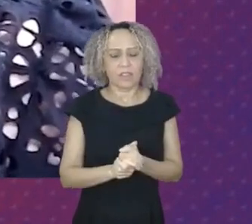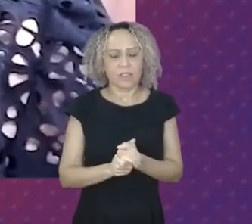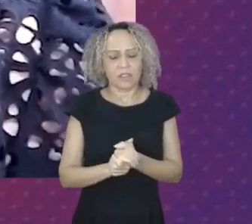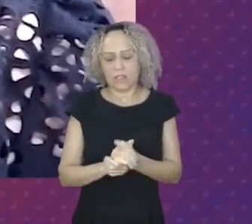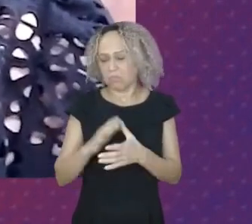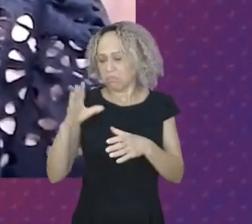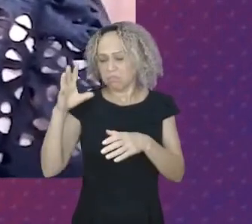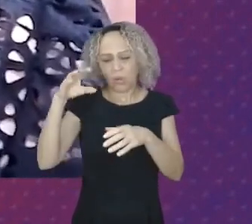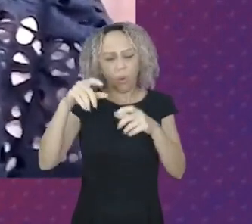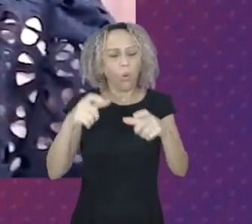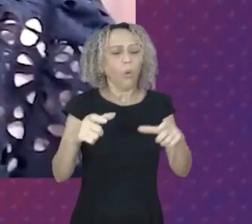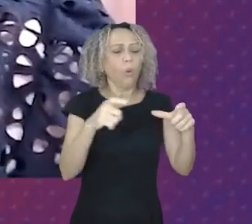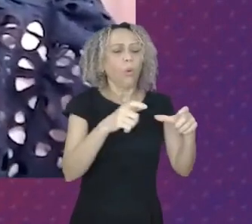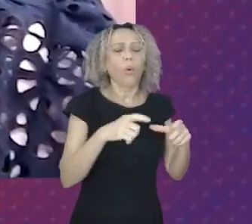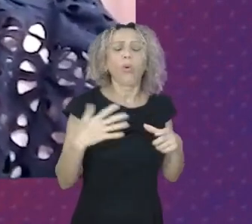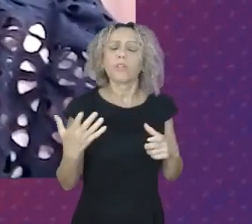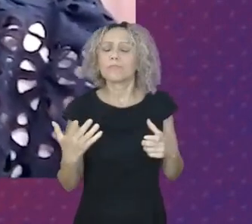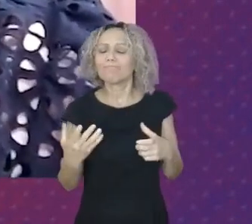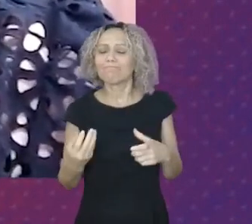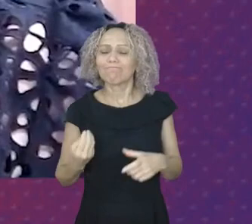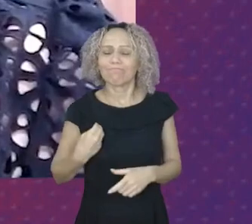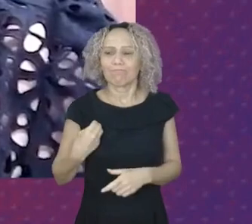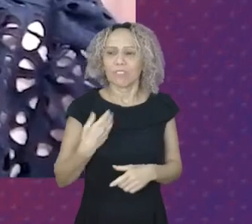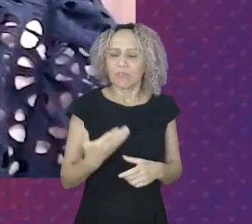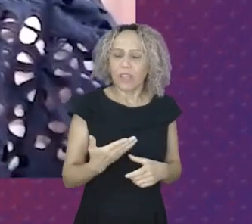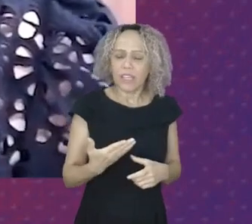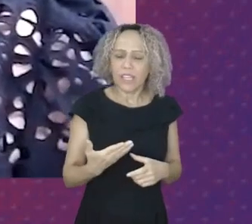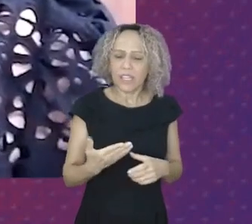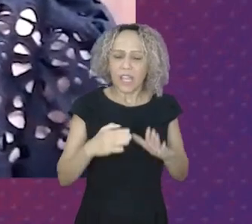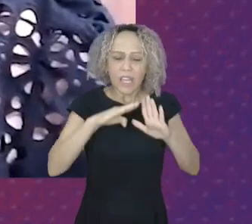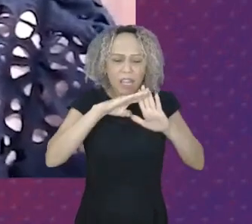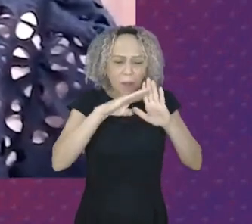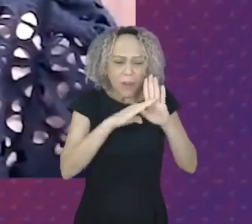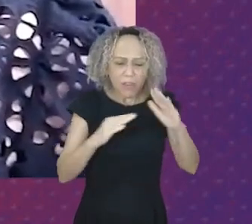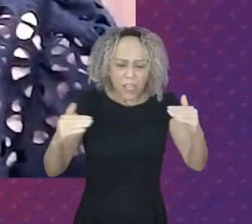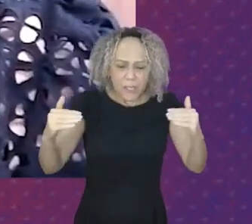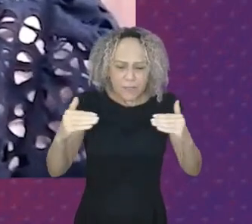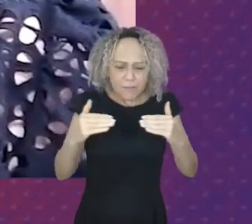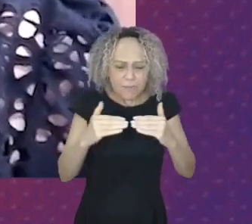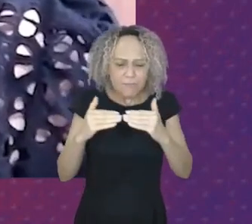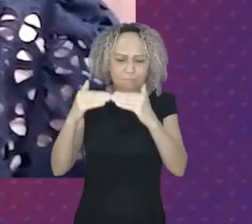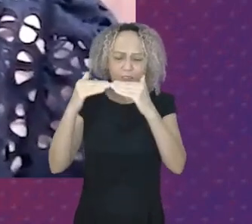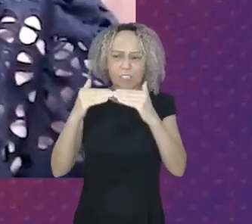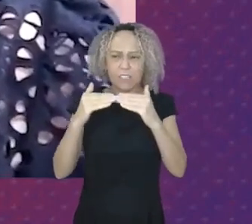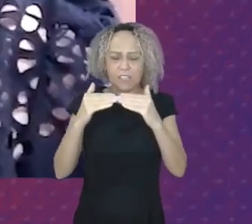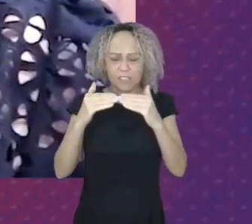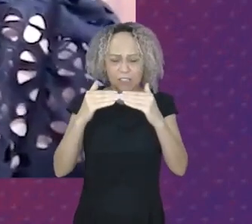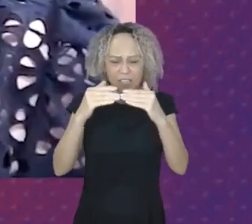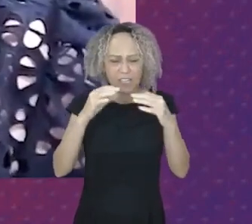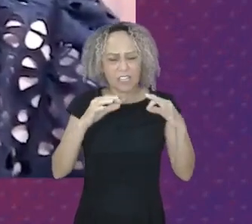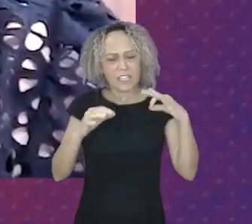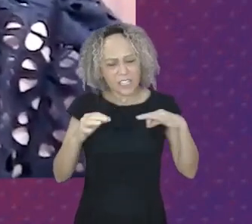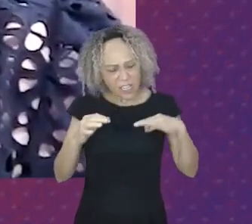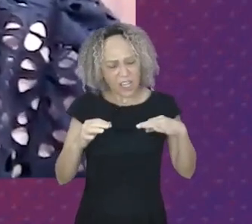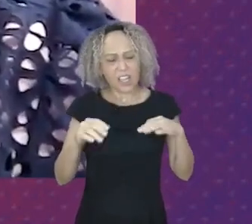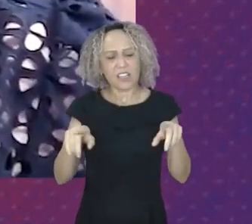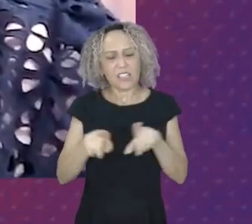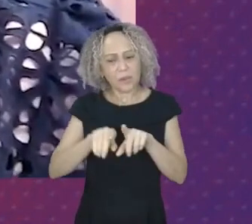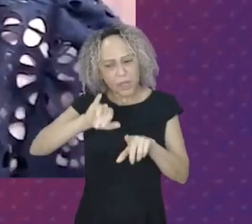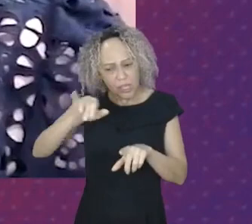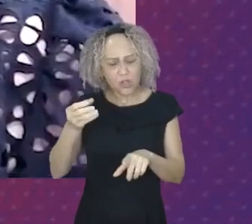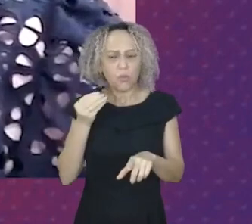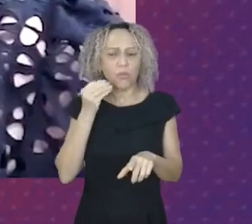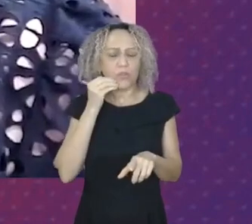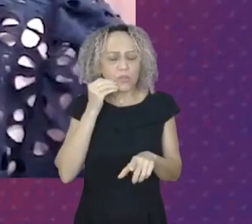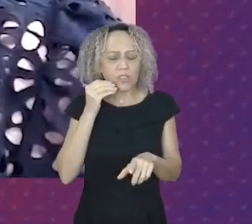qualquer lugar, levar essa pauta da igualdade de trabalho, de salário, de oportunidade. Né?